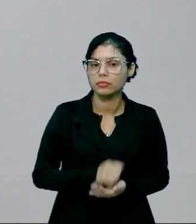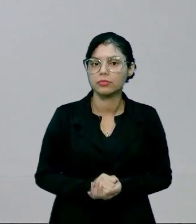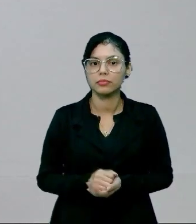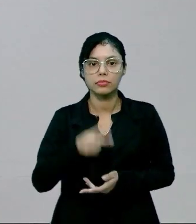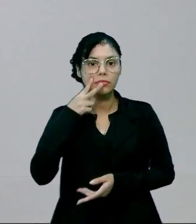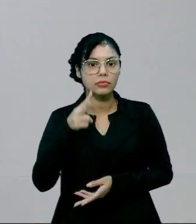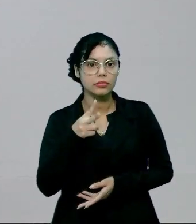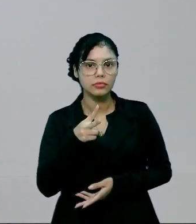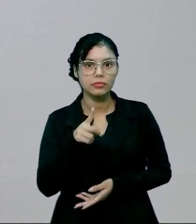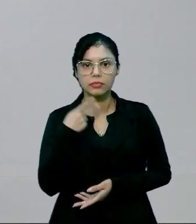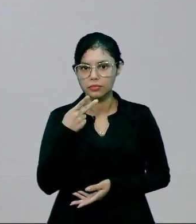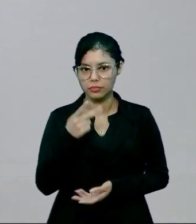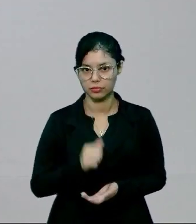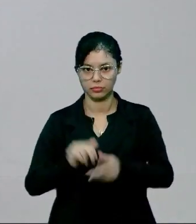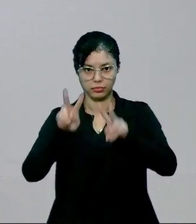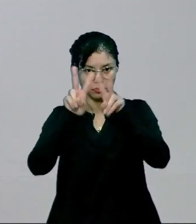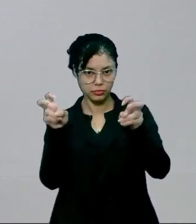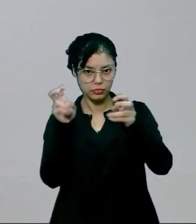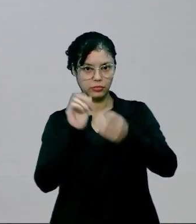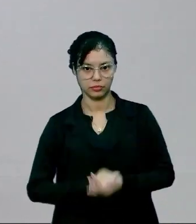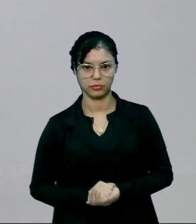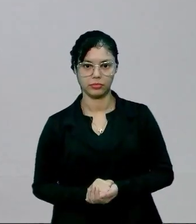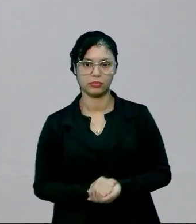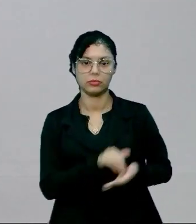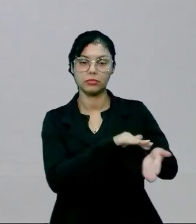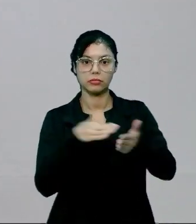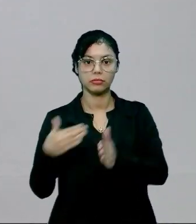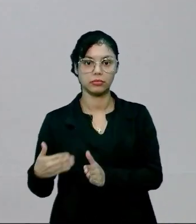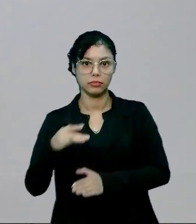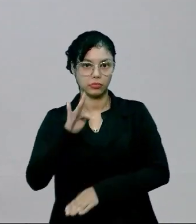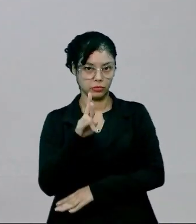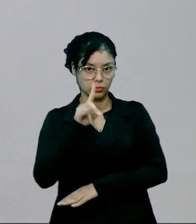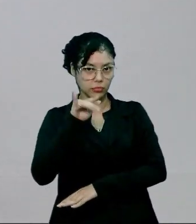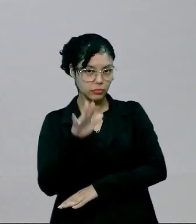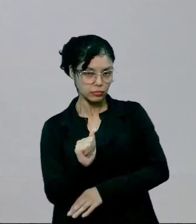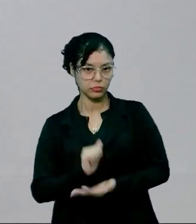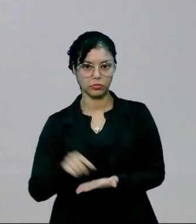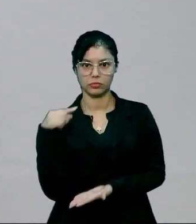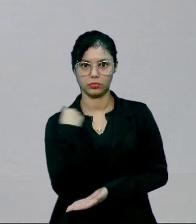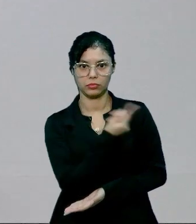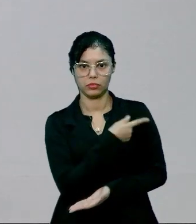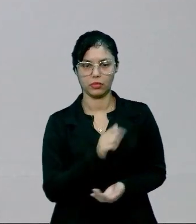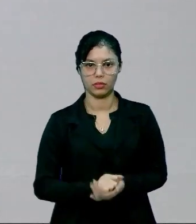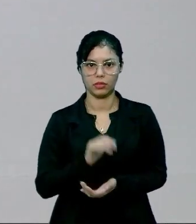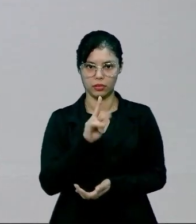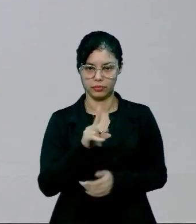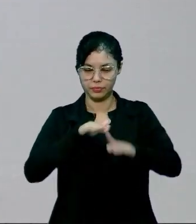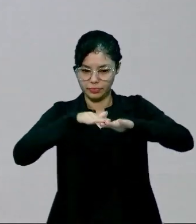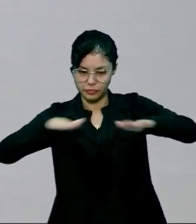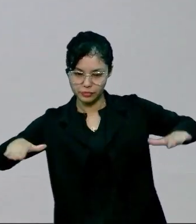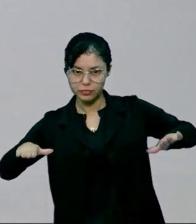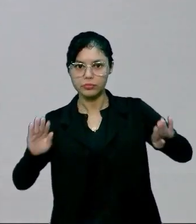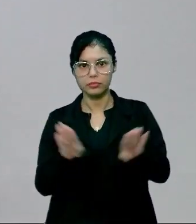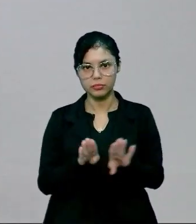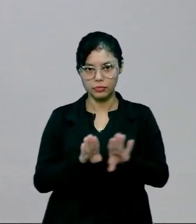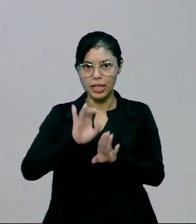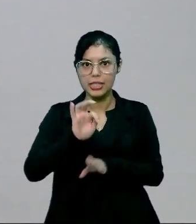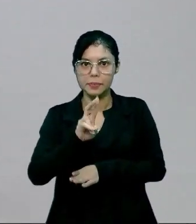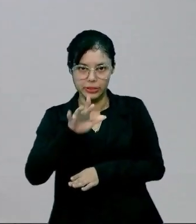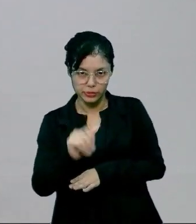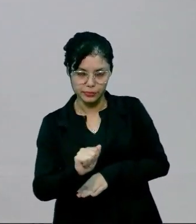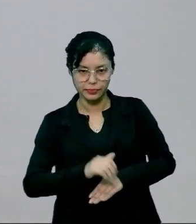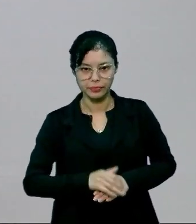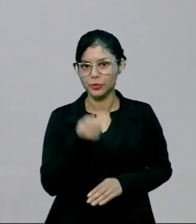vai falar, tá, da parte de geometria. Nós vamos falar de geometria plana e geometria